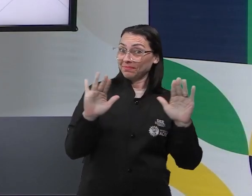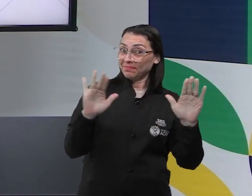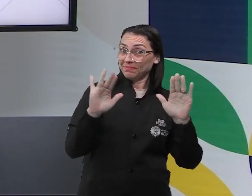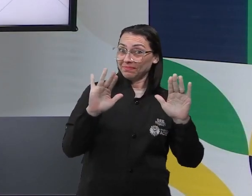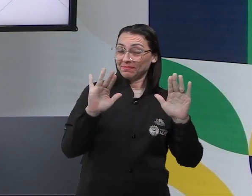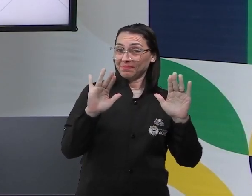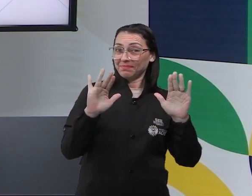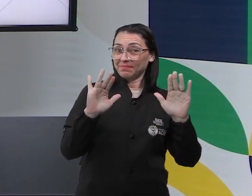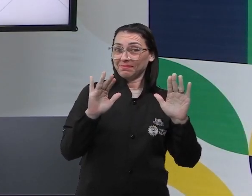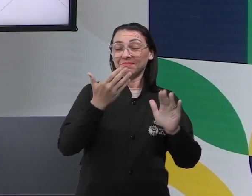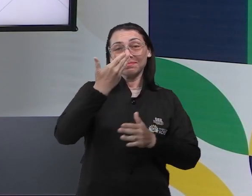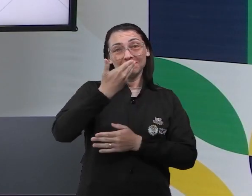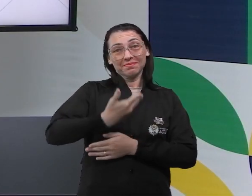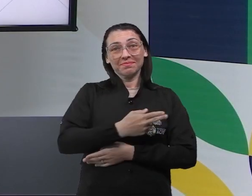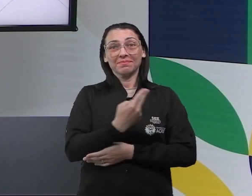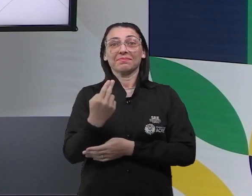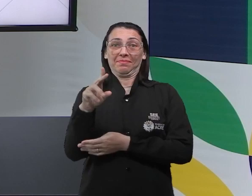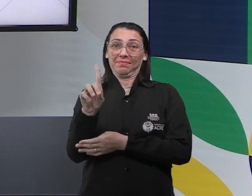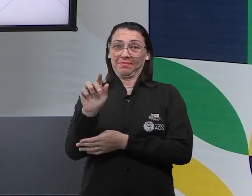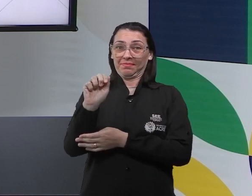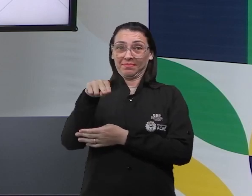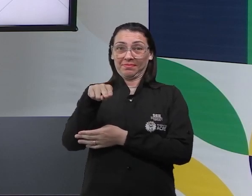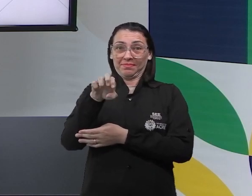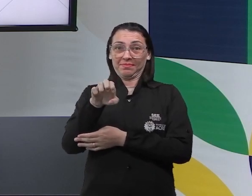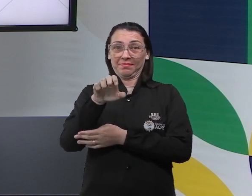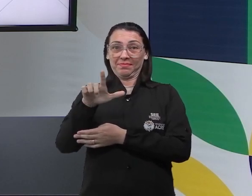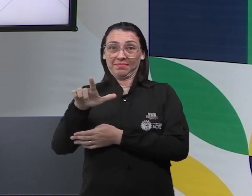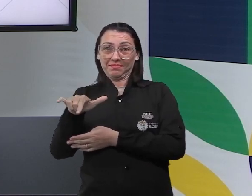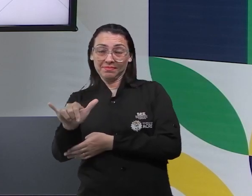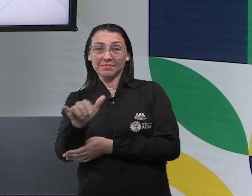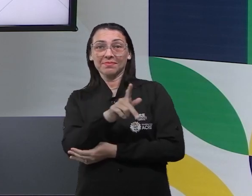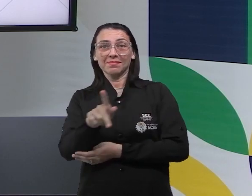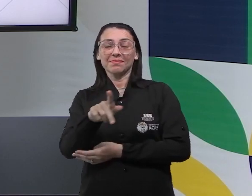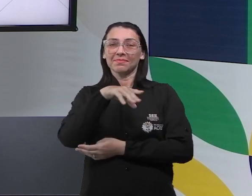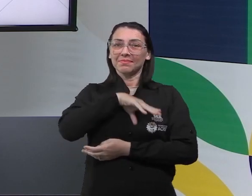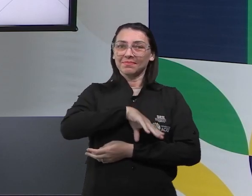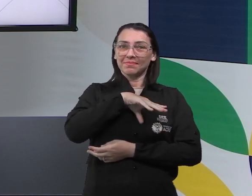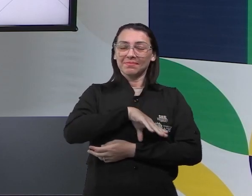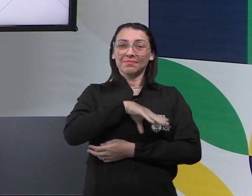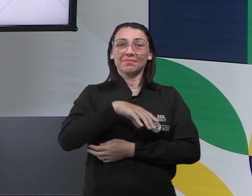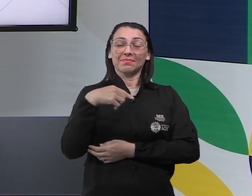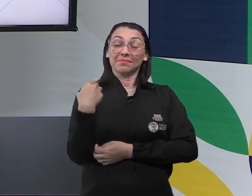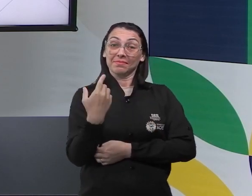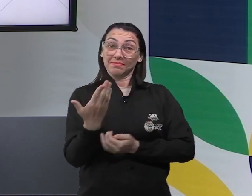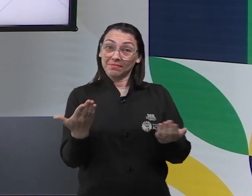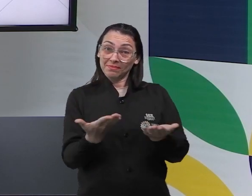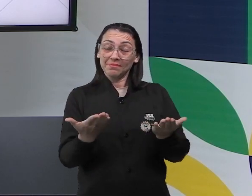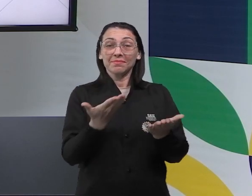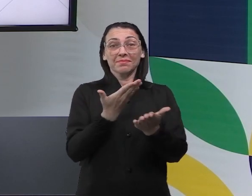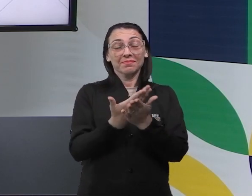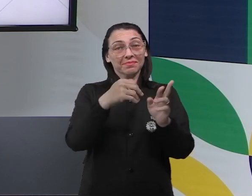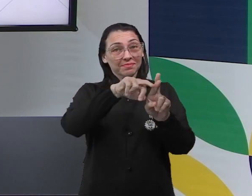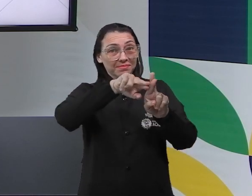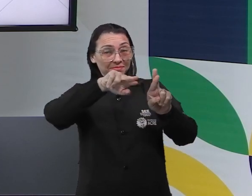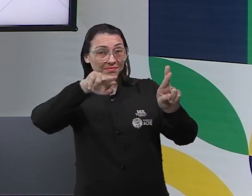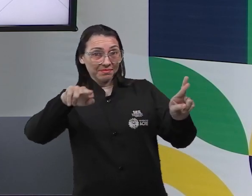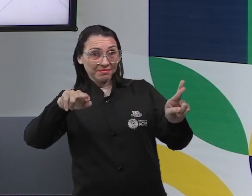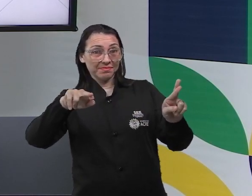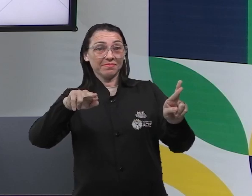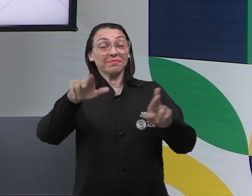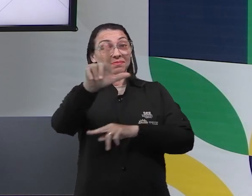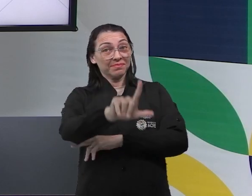Olá, pessoal! Meu nome é Daniele Ximenes, professora de língua portuguesa. Nós vamos falar na aula de rota de hoje